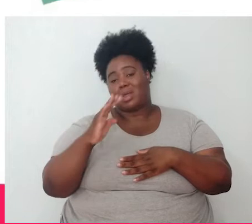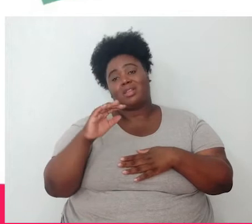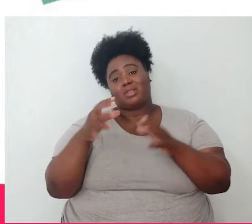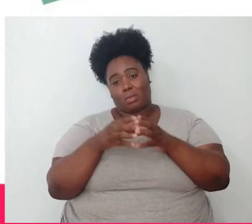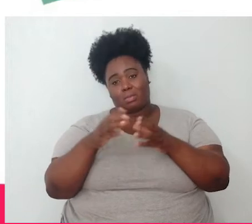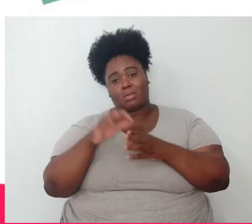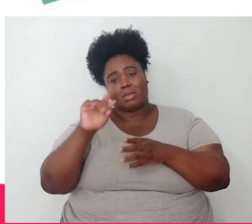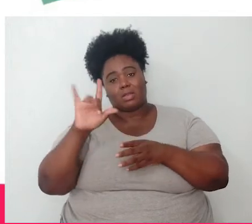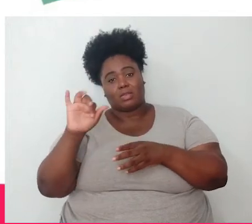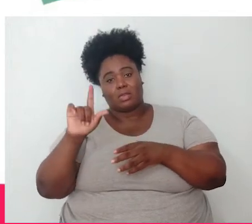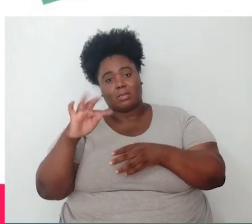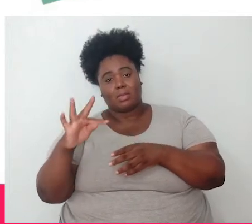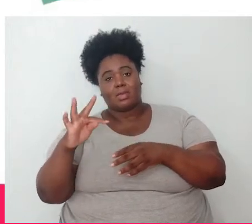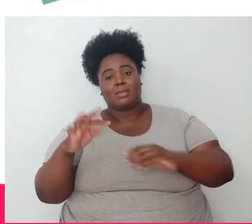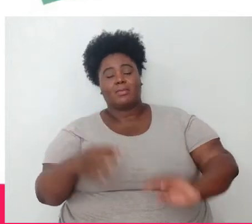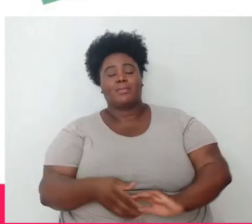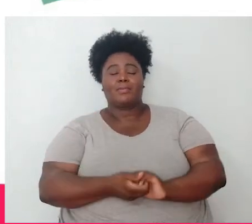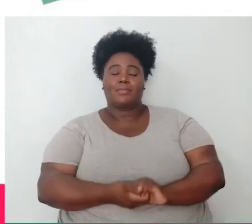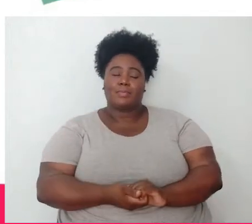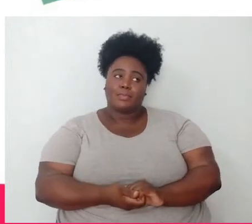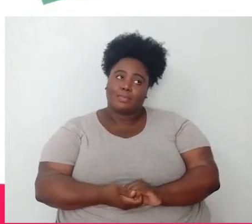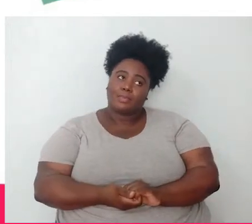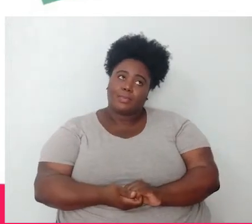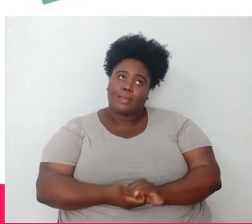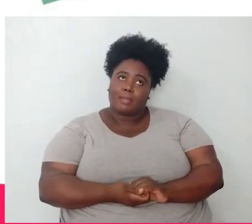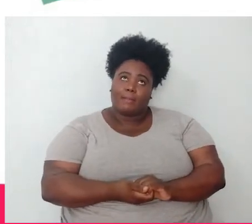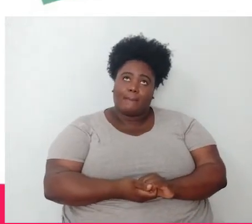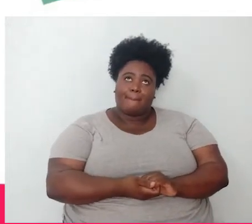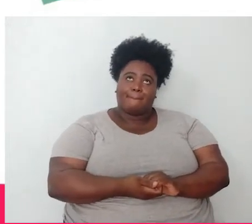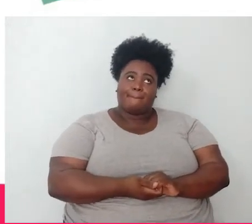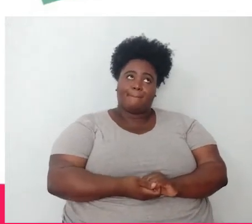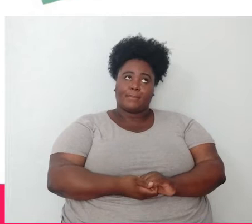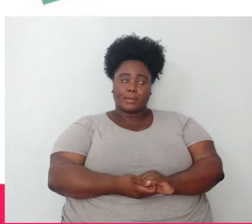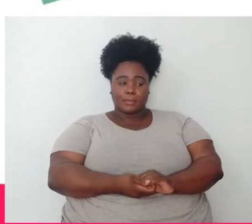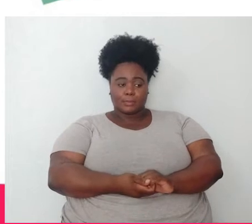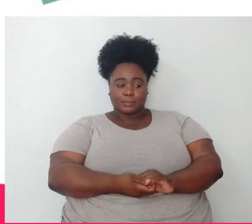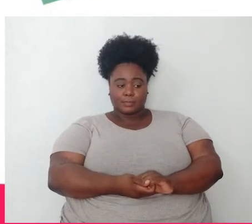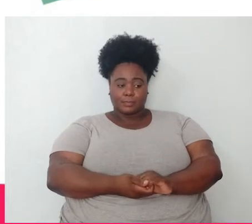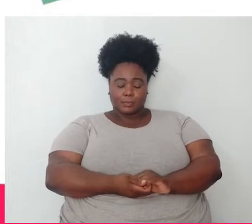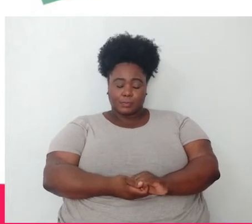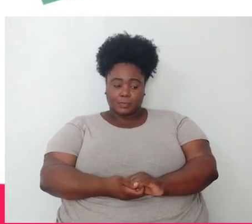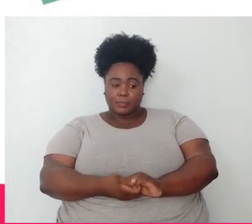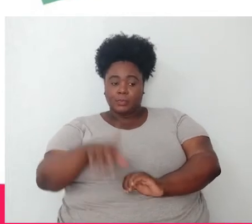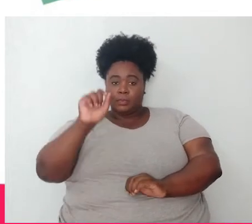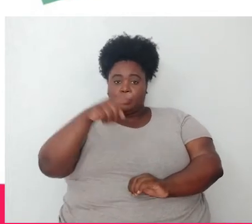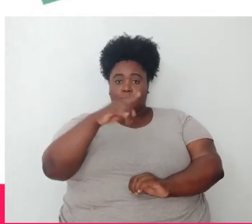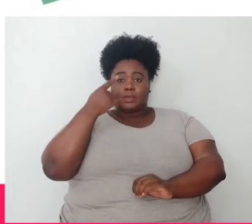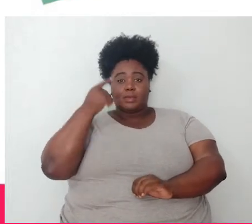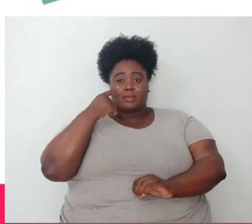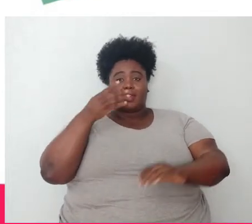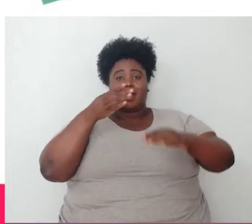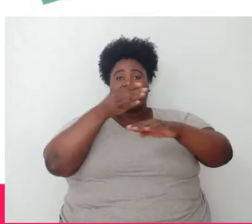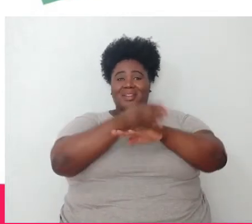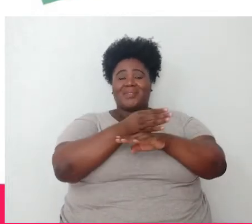né? Então, O que você percebe, Rafa, que tem a ver, por exemplo, com o que ultrapassa a LGBTfobia,